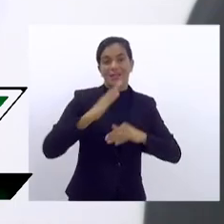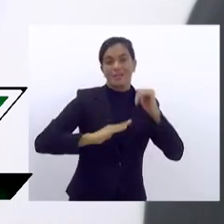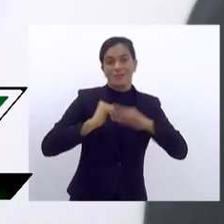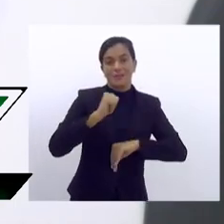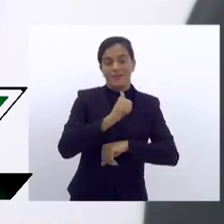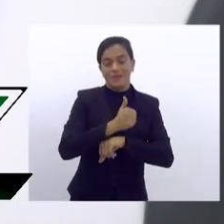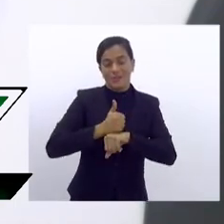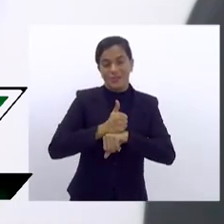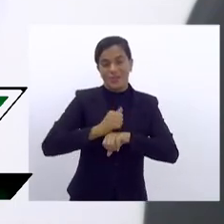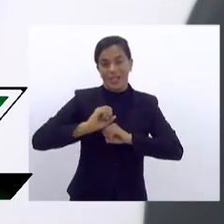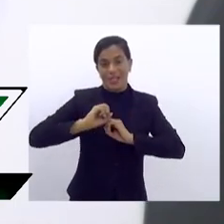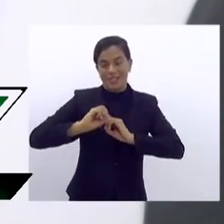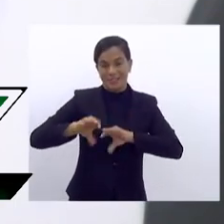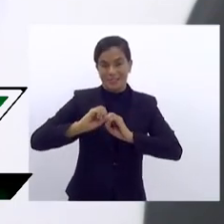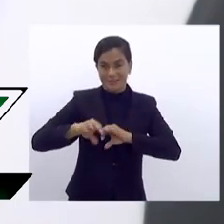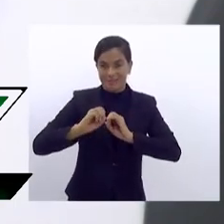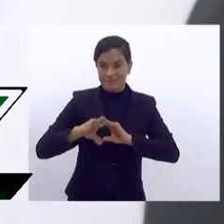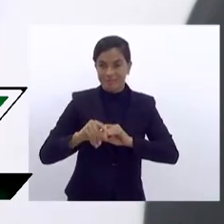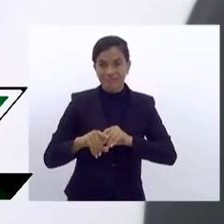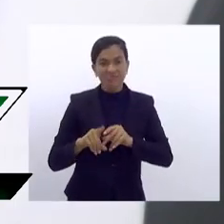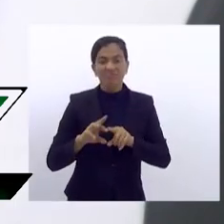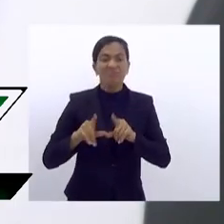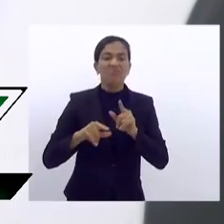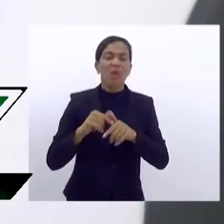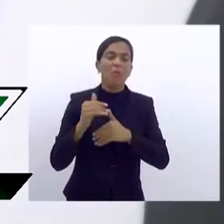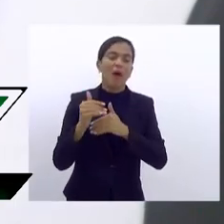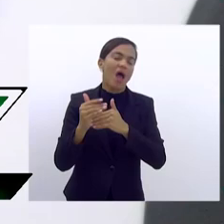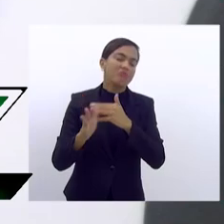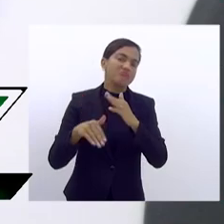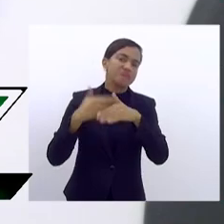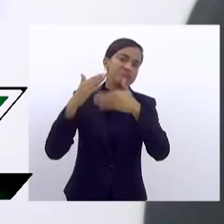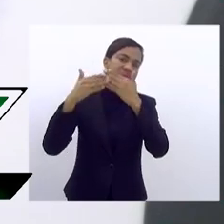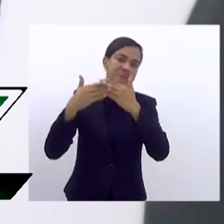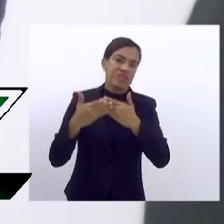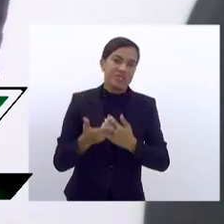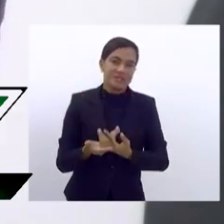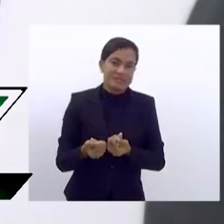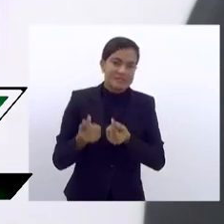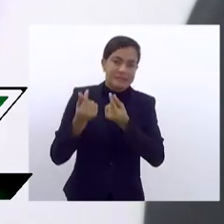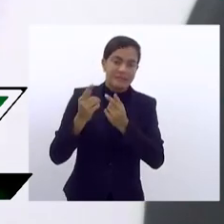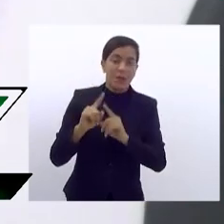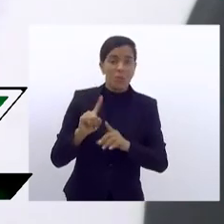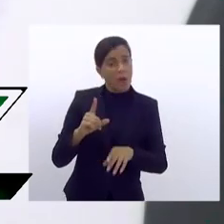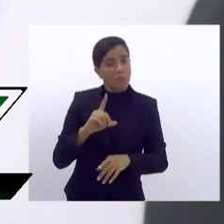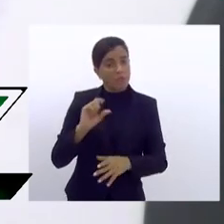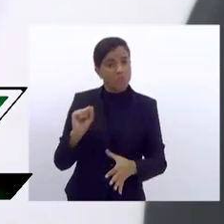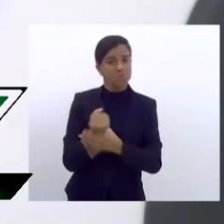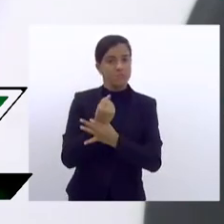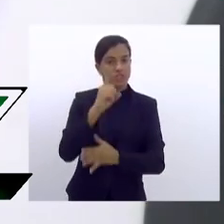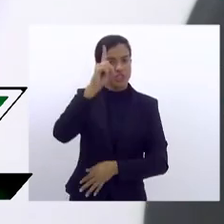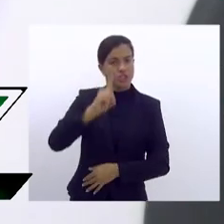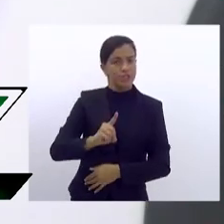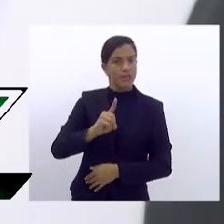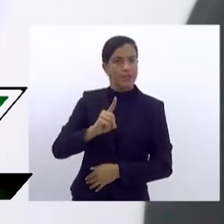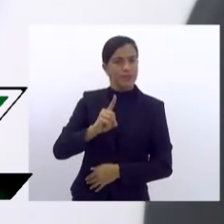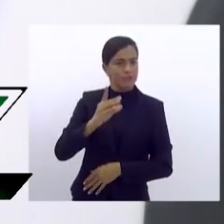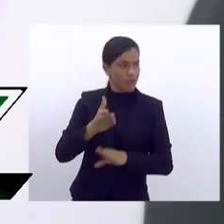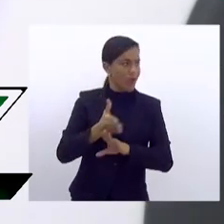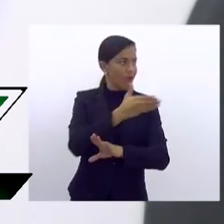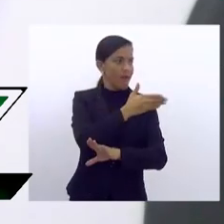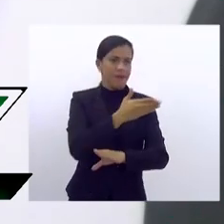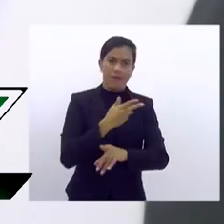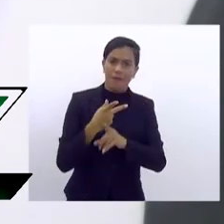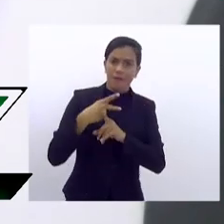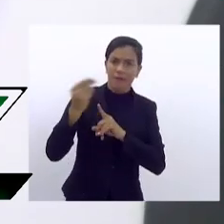não para avançar em pautas e sim para assegurar direitos já conquistados e isso torna